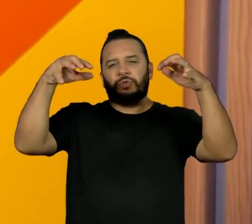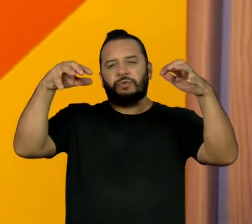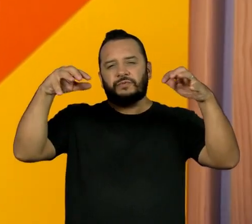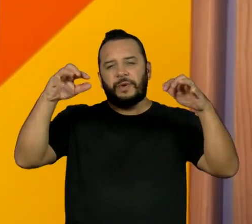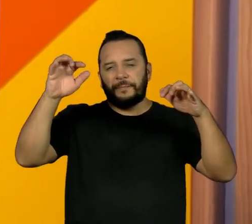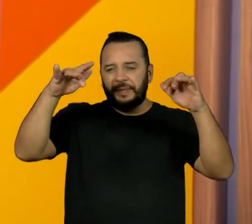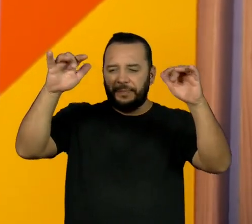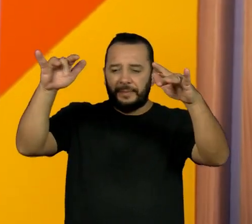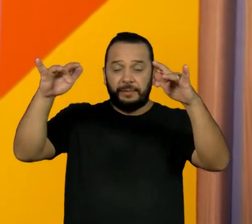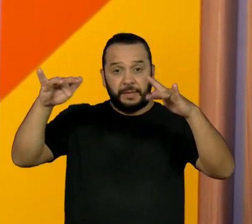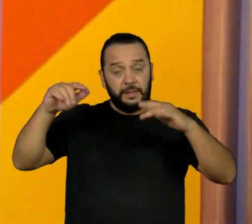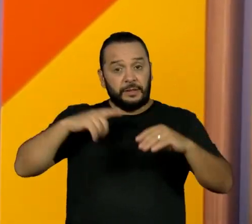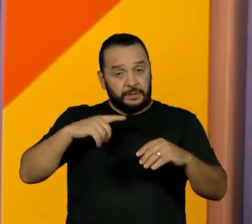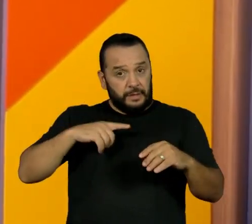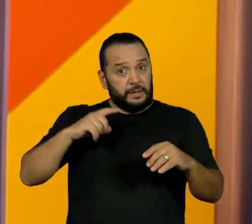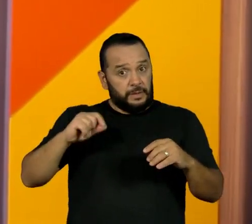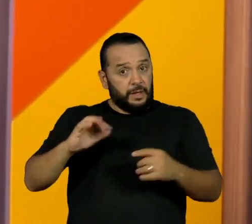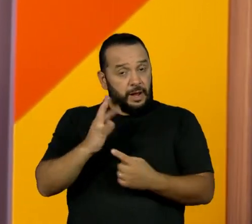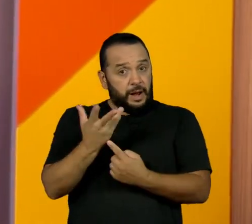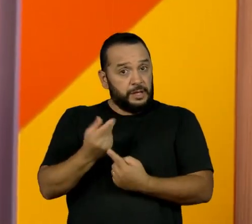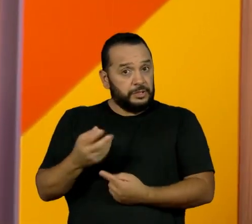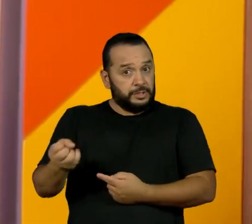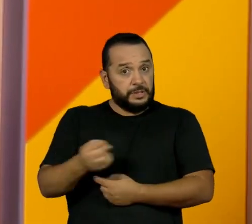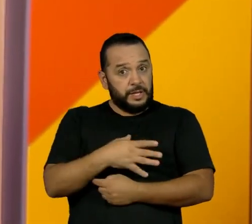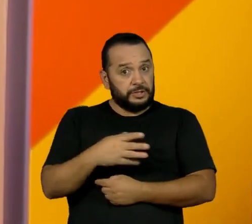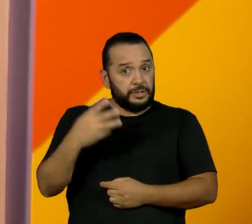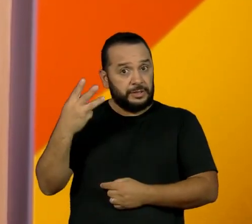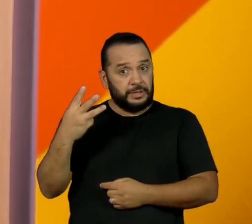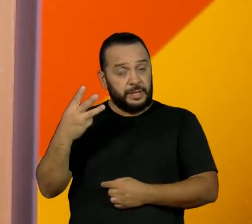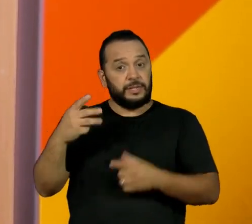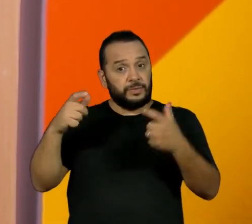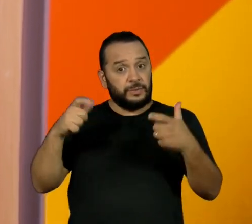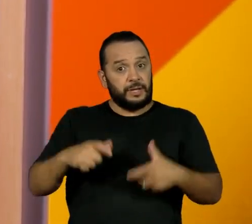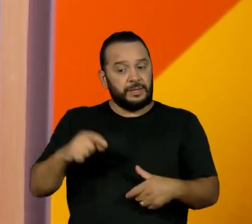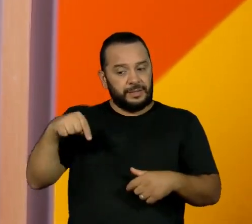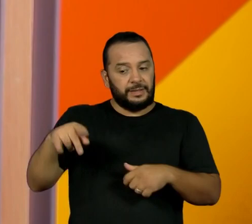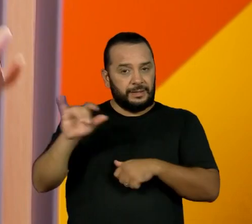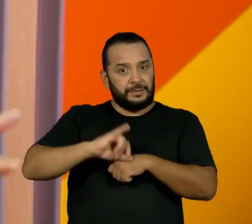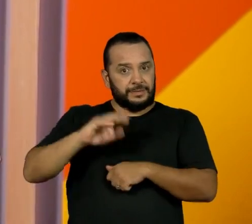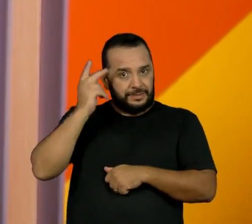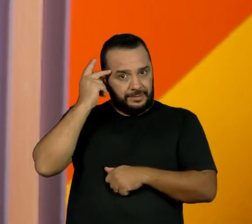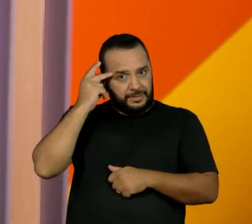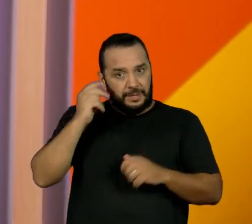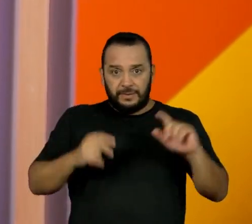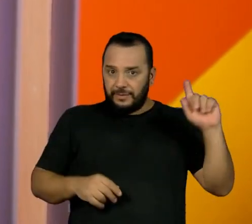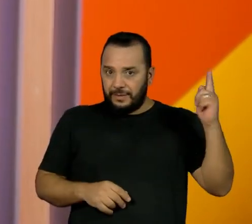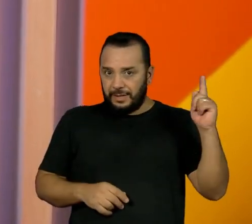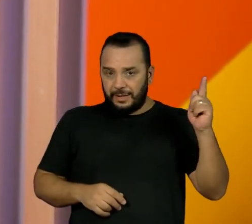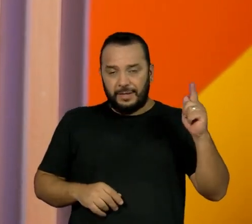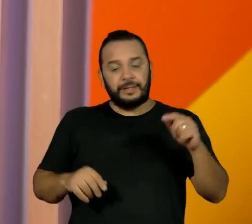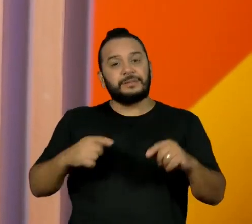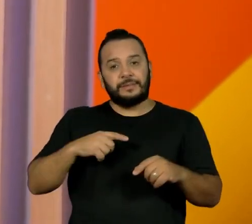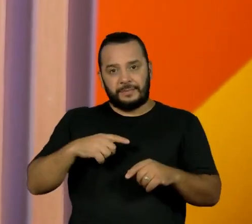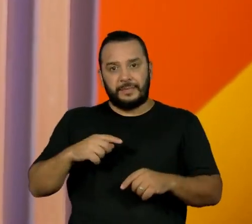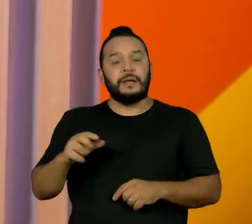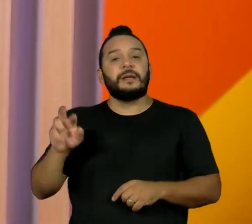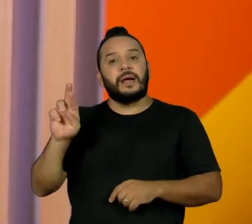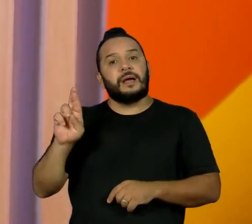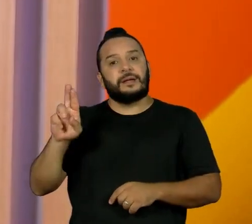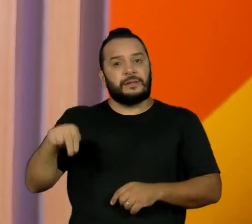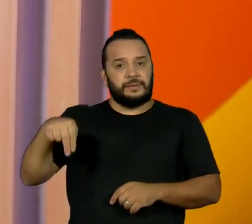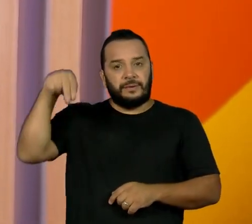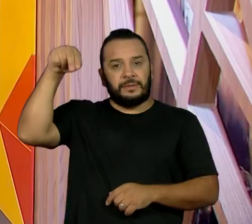inéditas que foram produzidas em 3 territórios. Aqui na capital paulista, em Goiás e na sua terra natal, Rio Grande